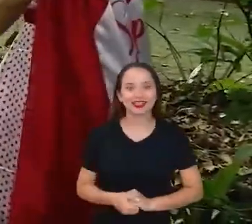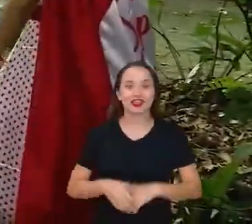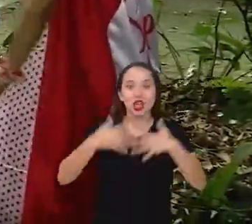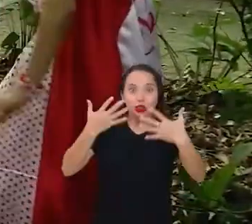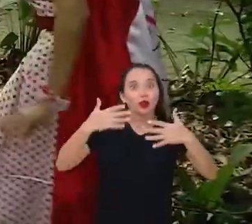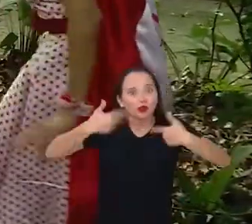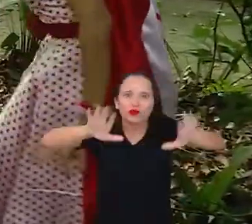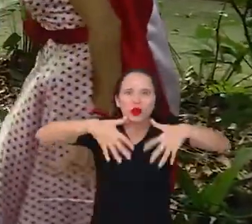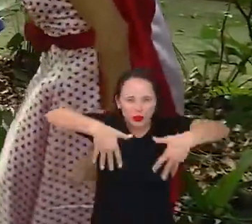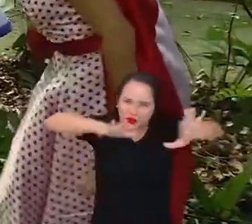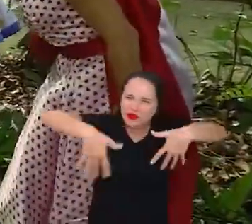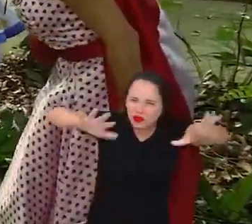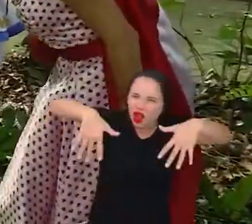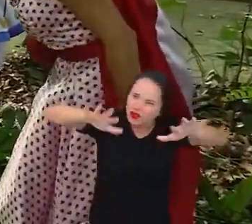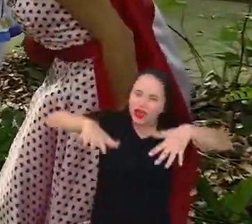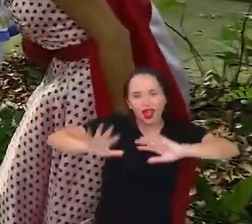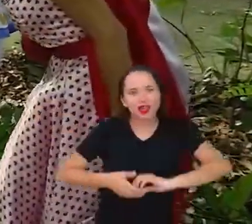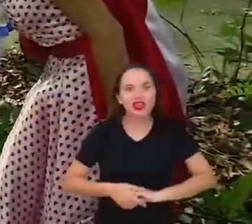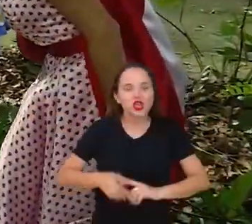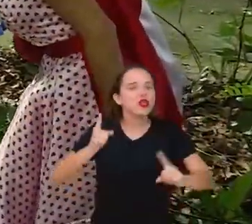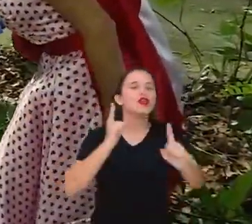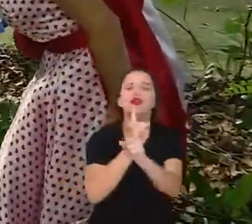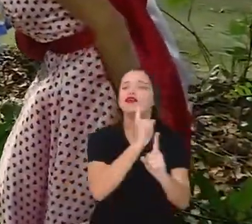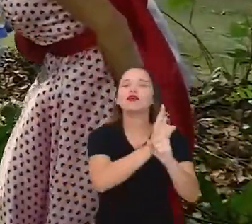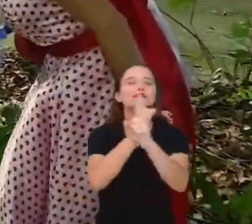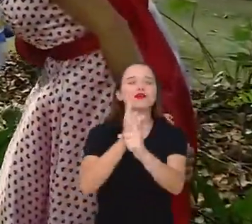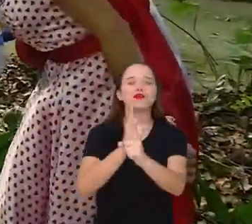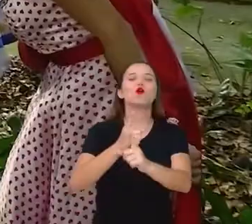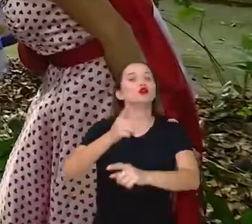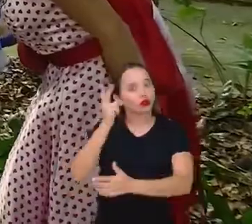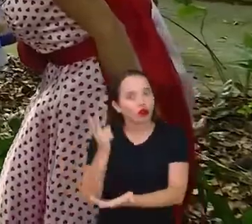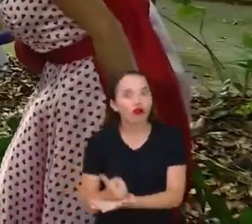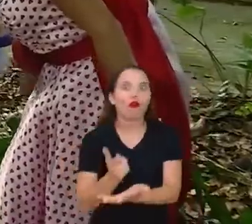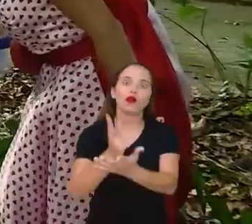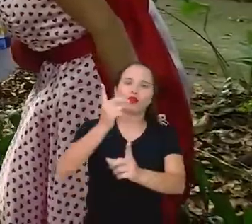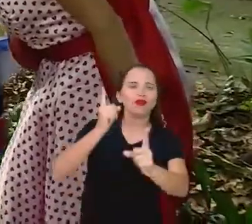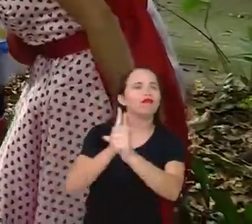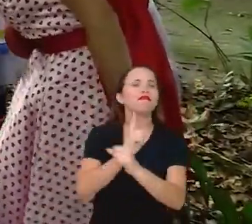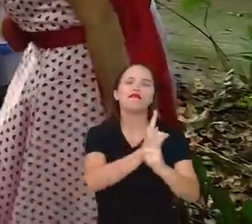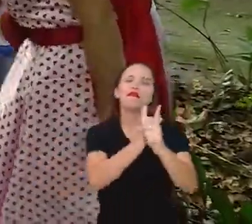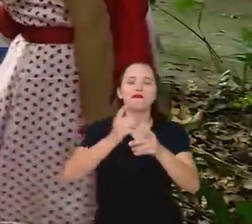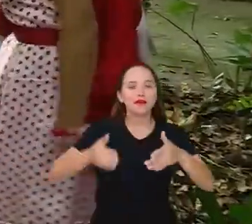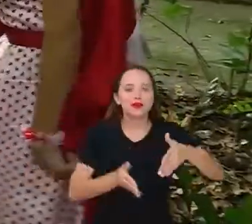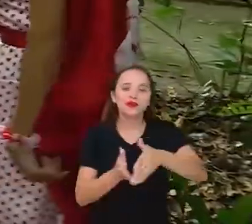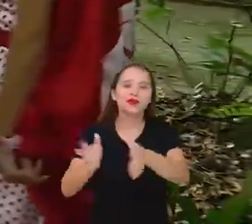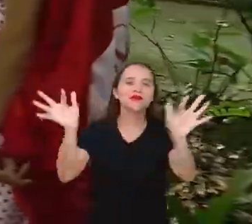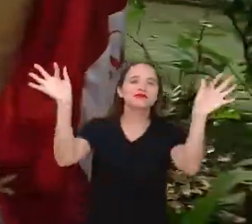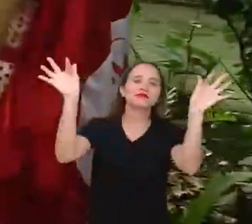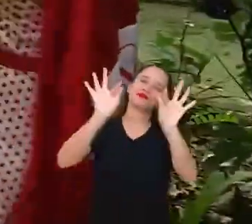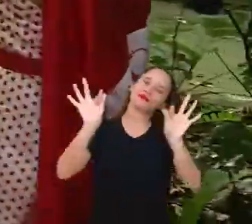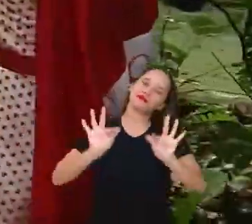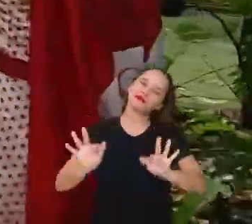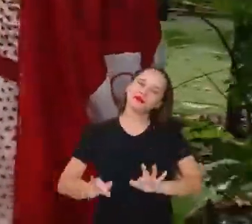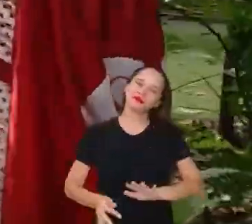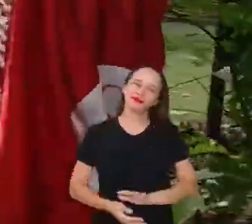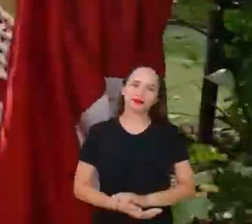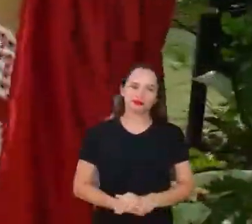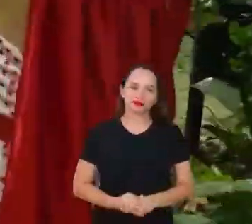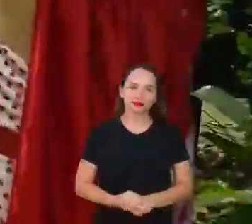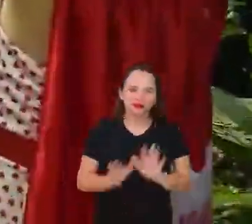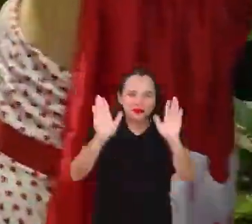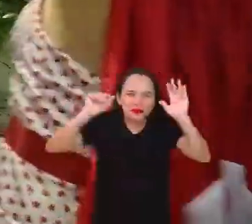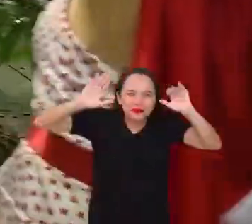vão, vão e encontre, continue encontrando o caminho da felicidade.